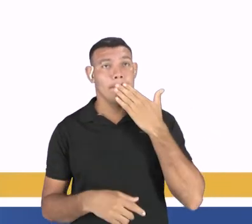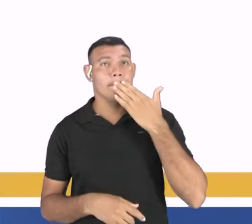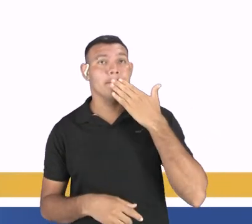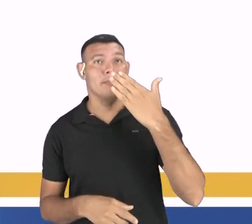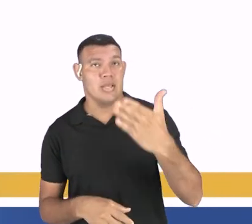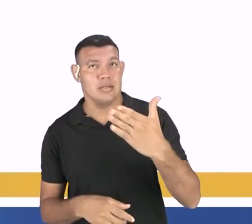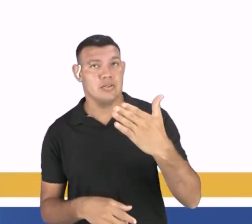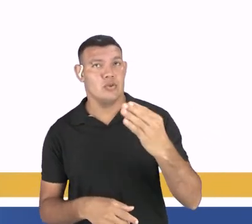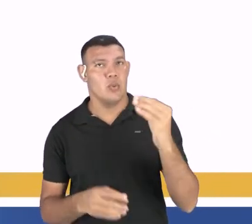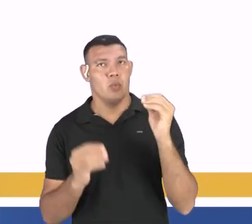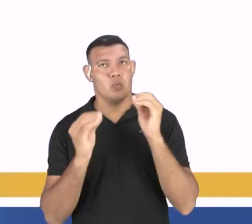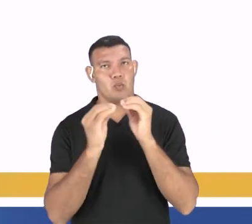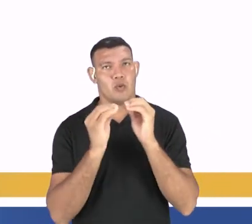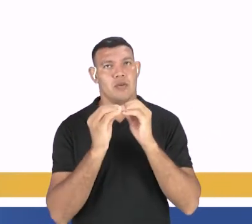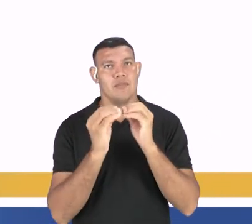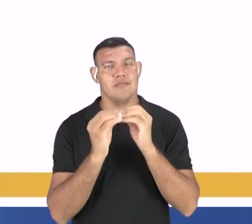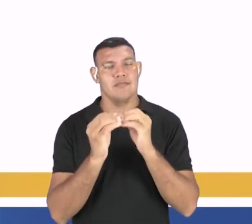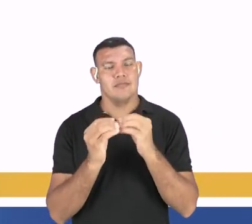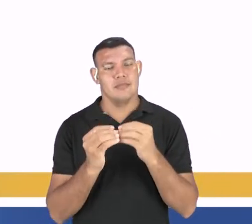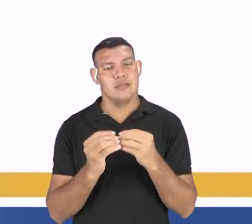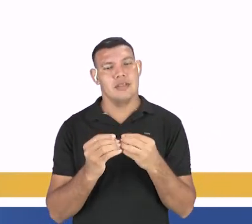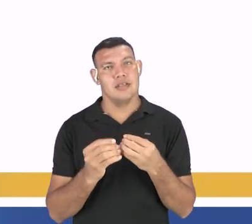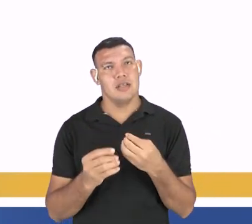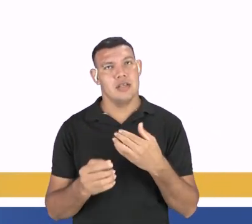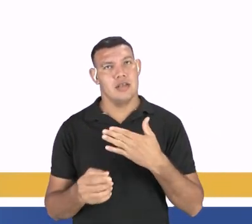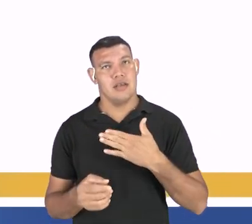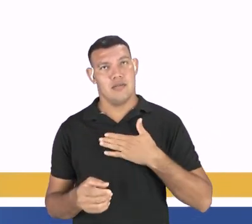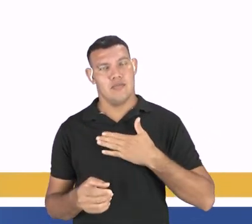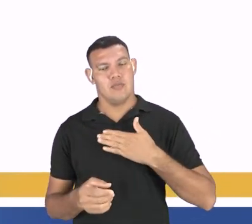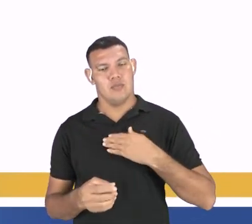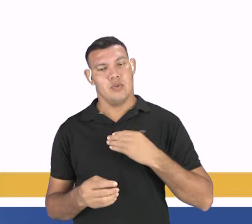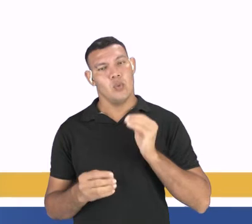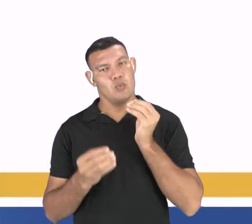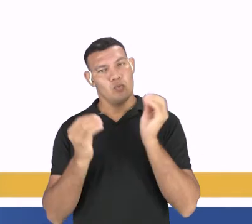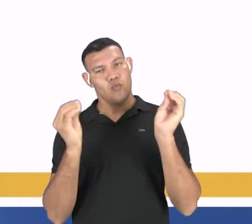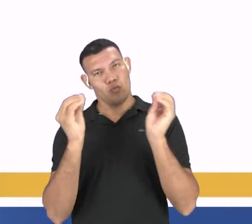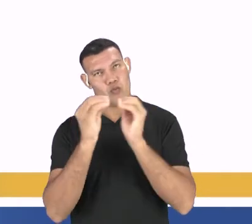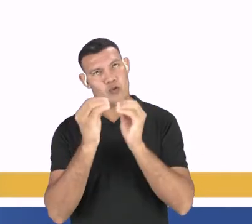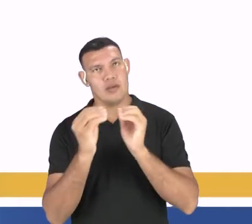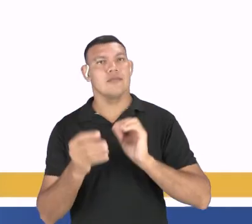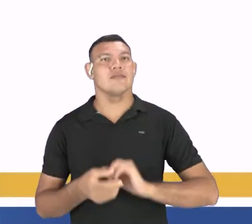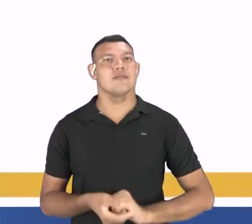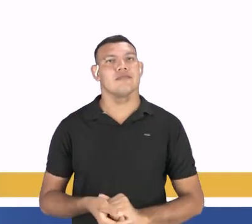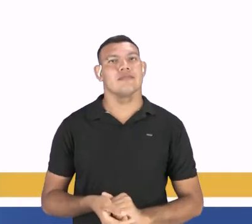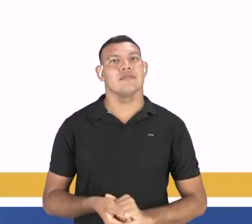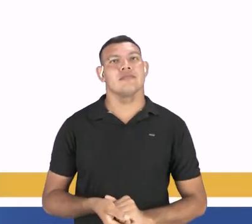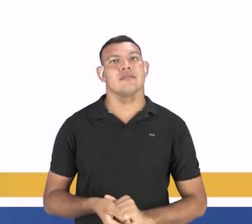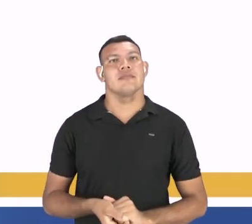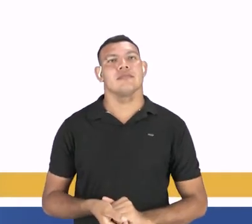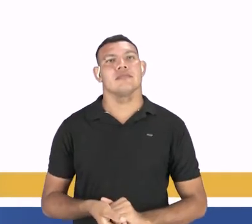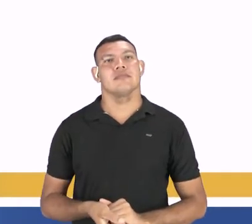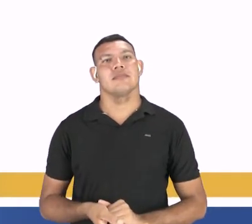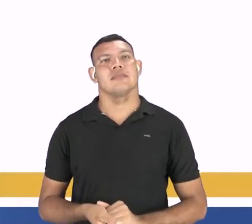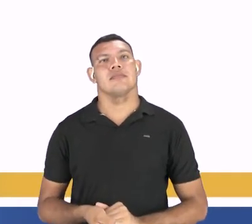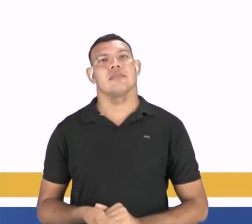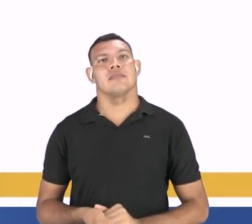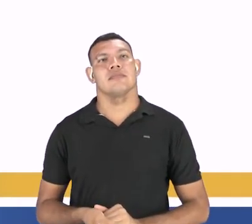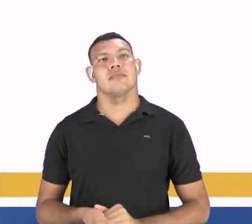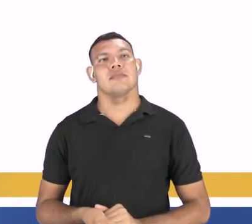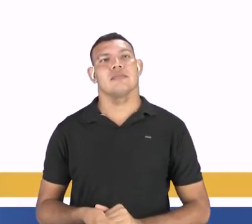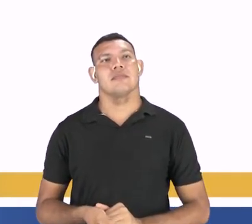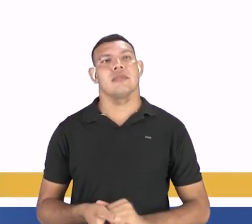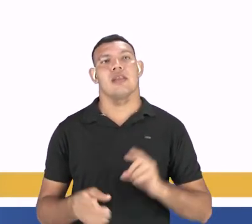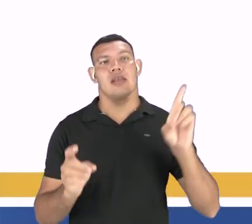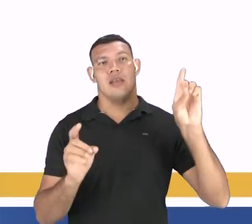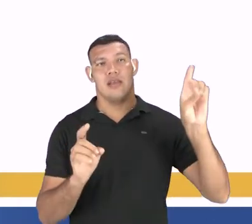salud mejorará. E aí, vamos completar? Olha só, gente. Nessa primeira nós vamos ter o si, sem o